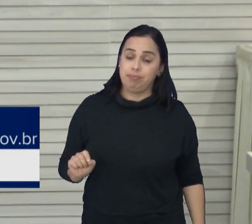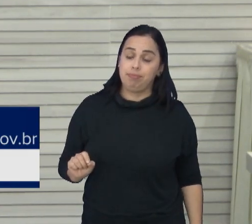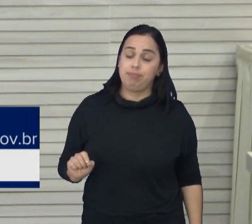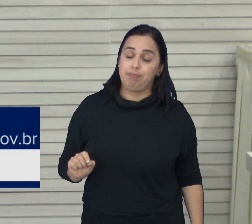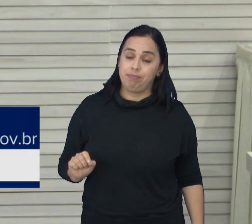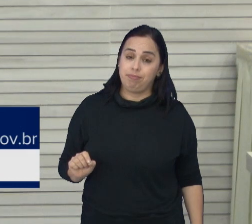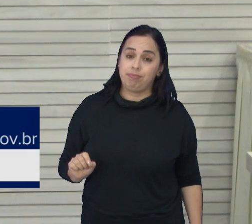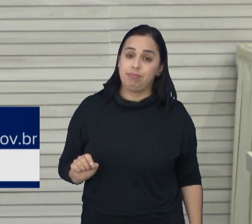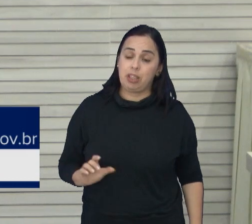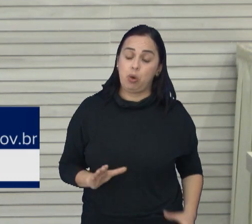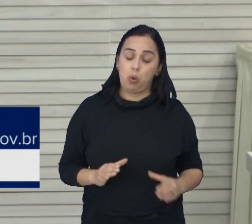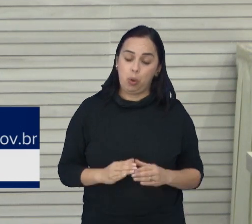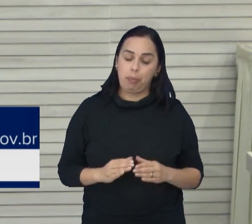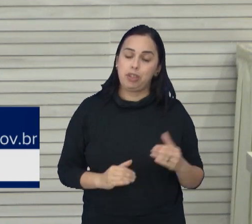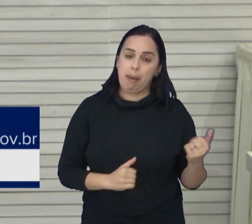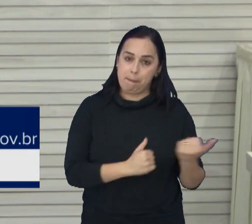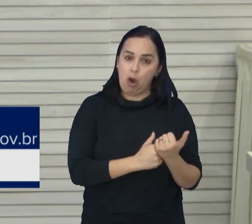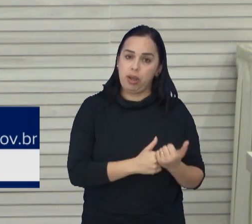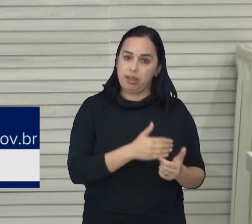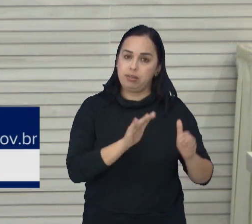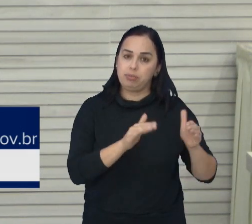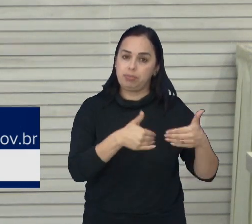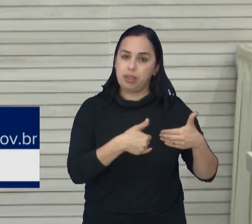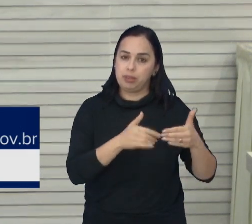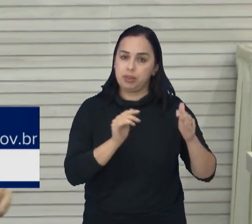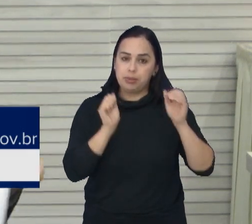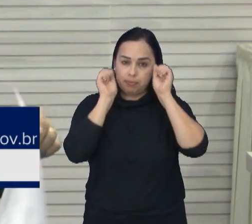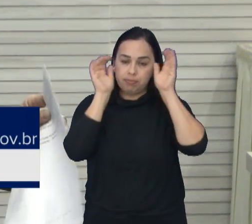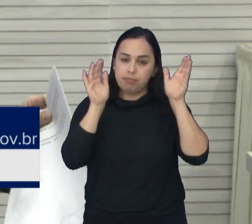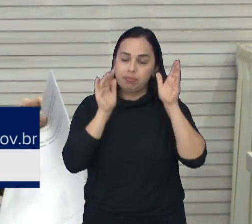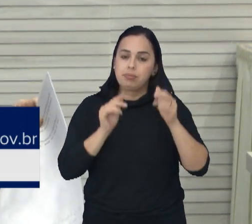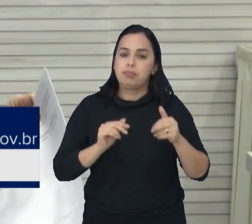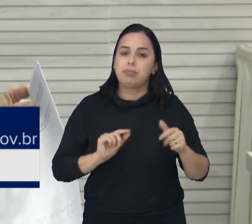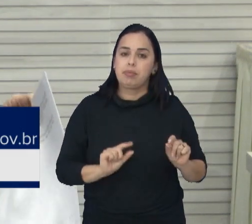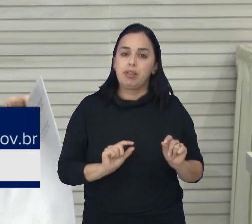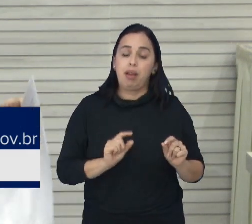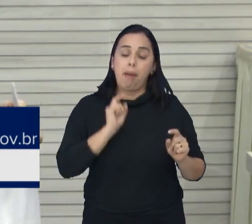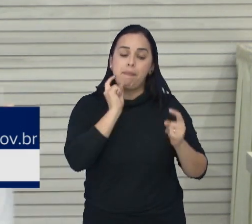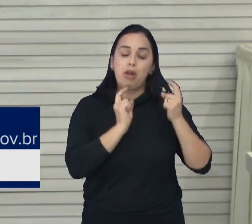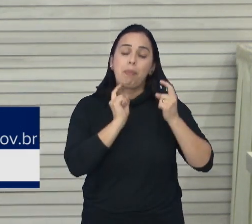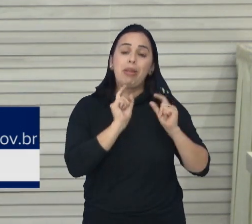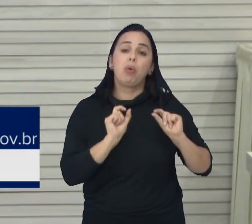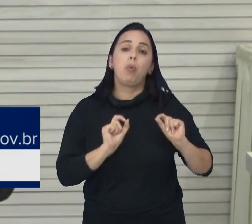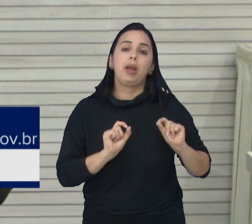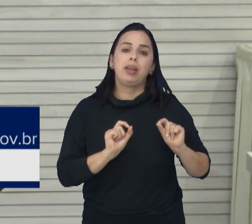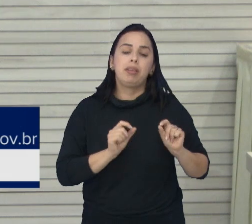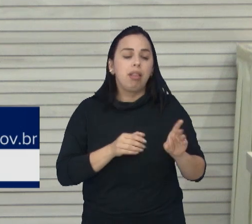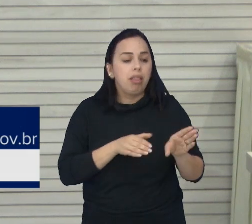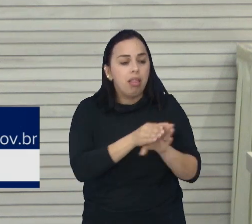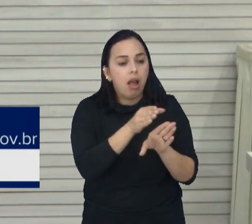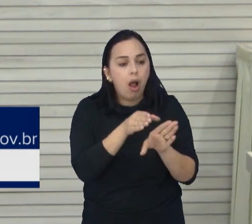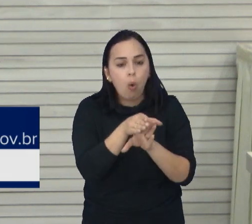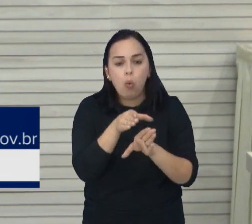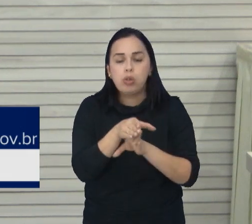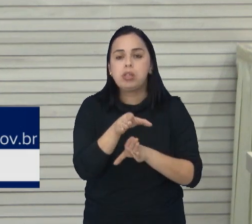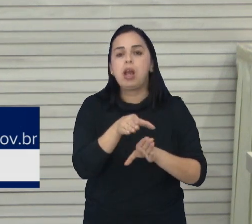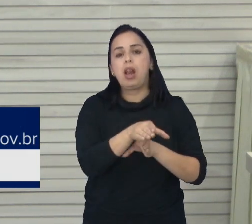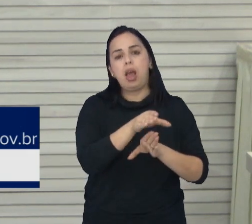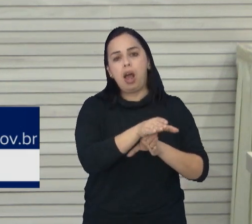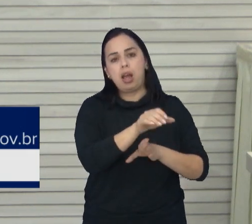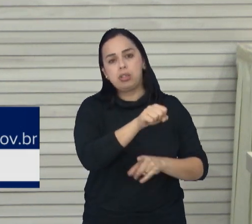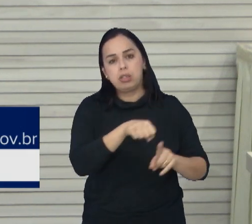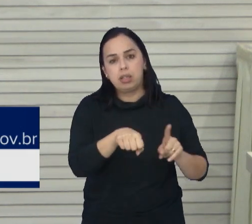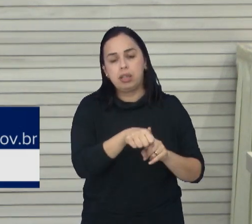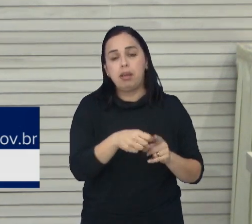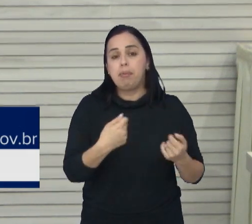grande trabalho da Frente Parlamentar em defesa da pessoa com autismo tem a grande preocupação também de orientar a sociedade. A gente precisa